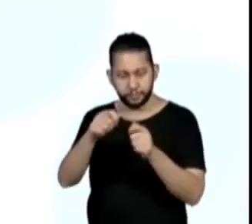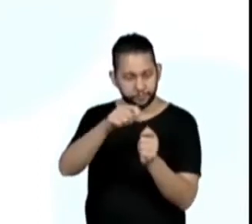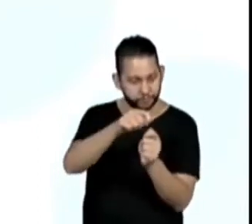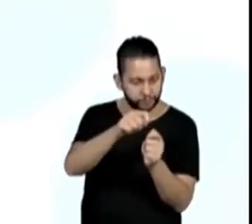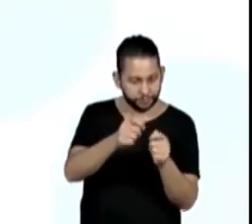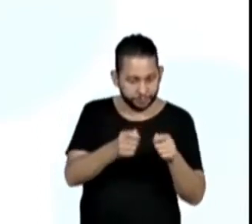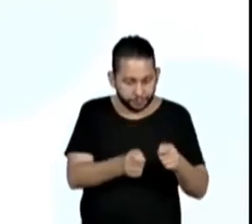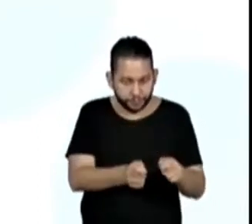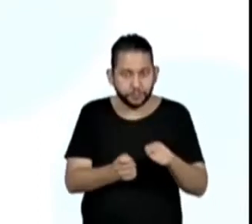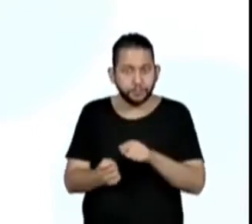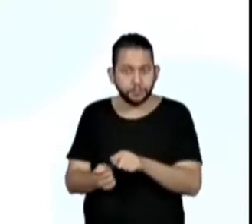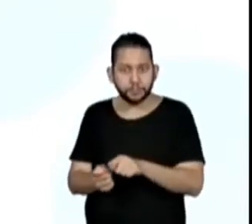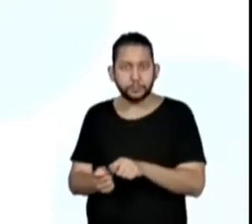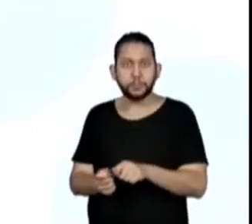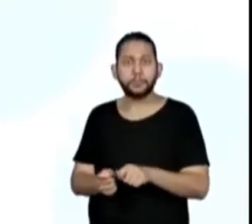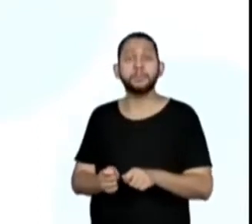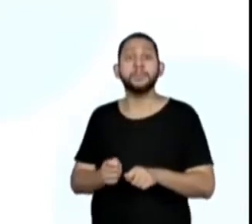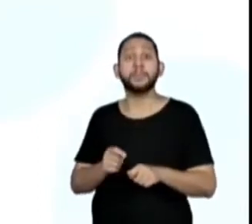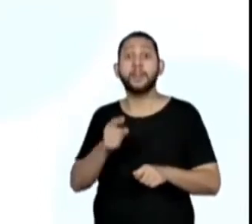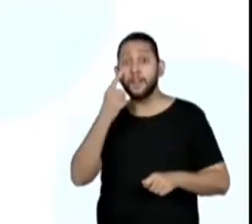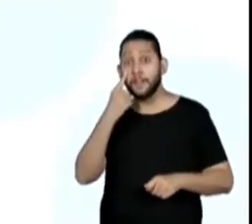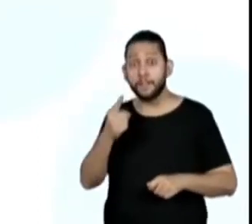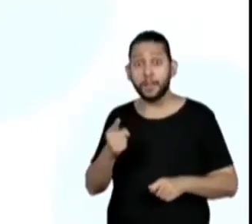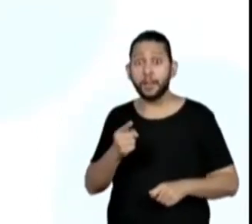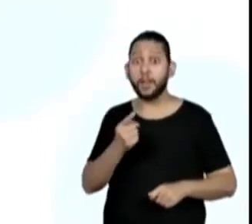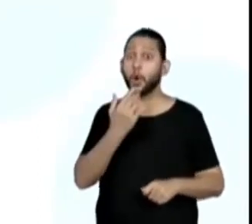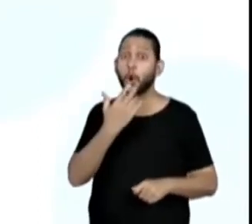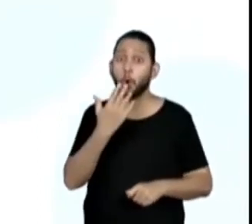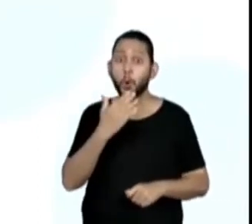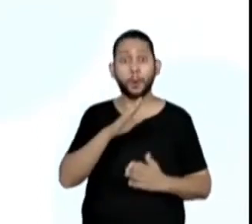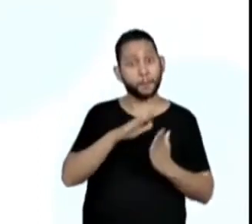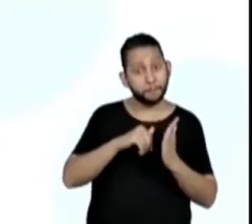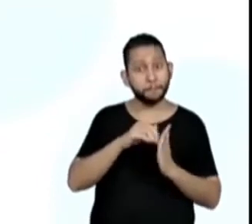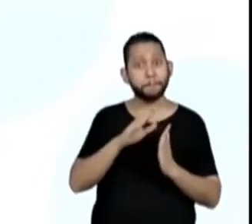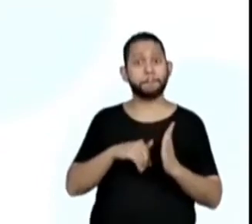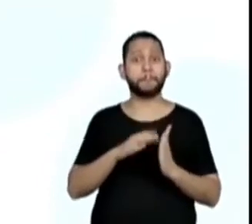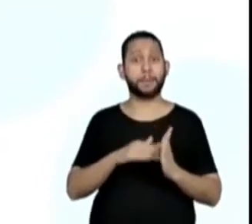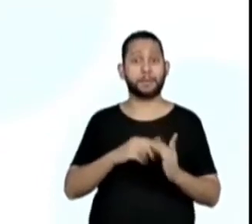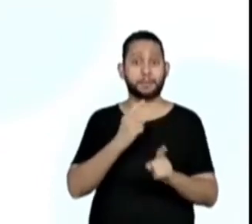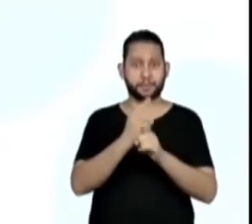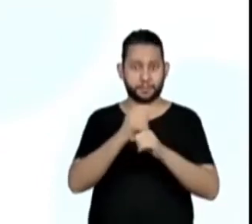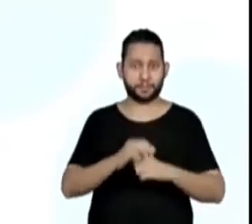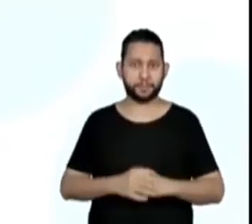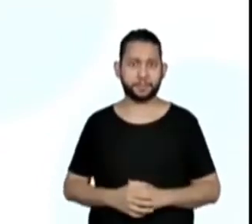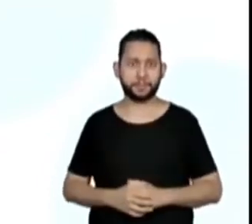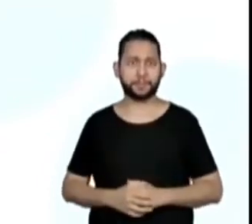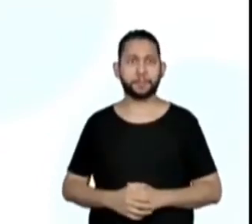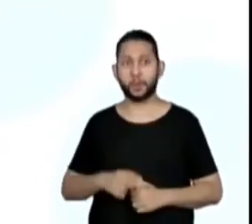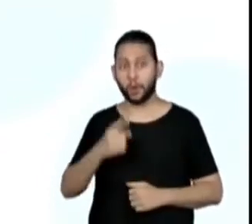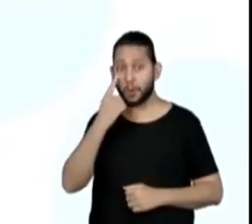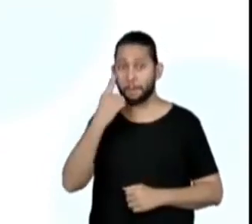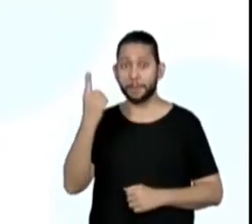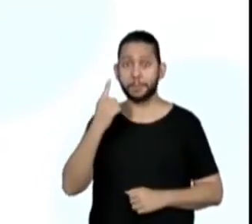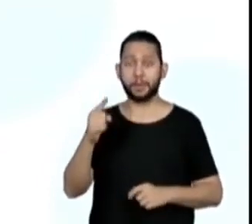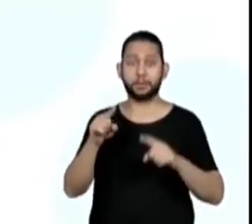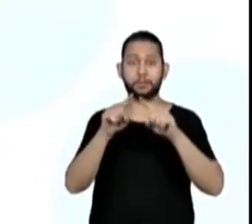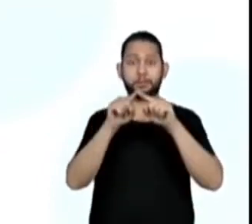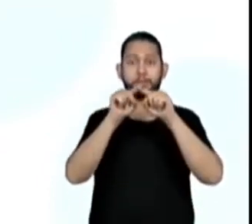retos. Use o lápis de cor para identificar os ângulos retos nas figuras. Então, turma, o primeiro aí,